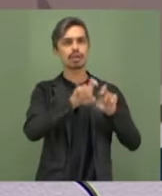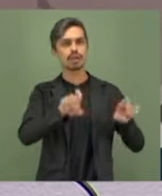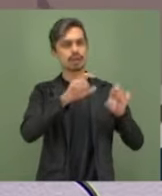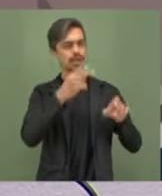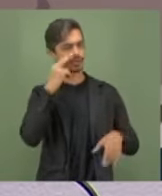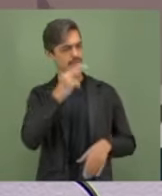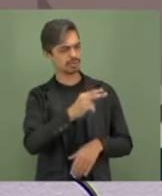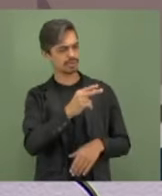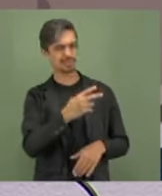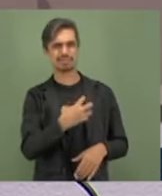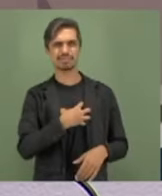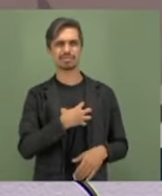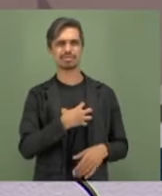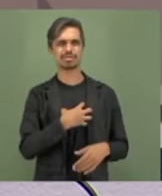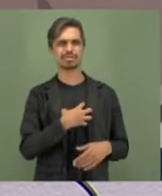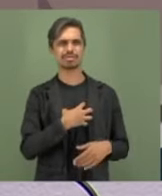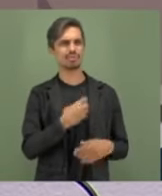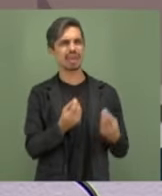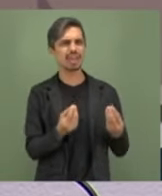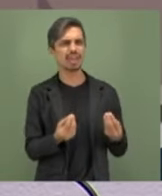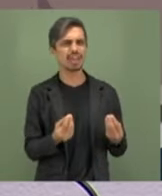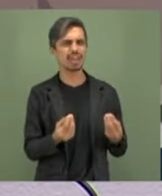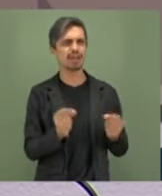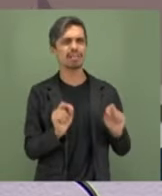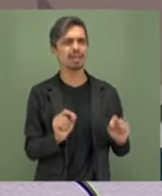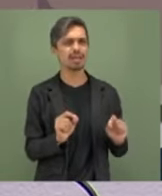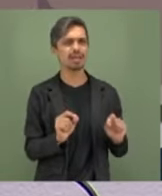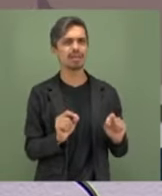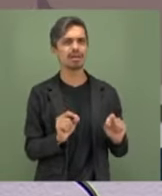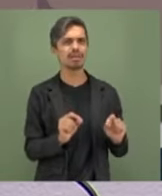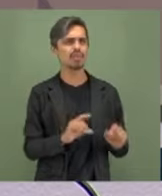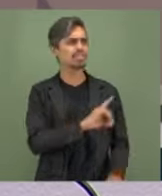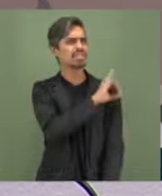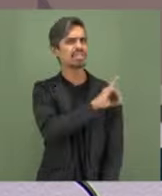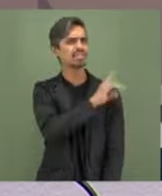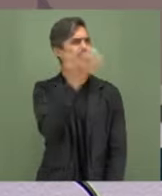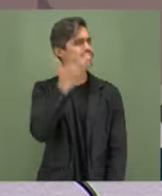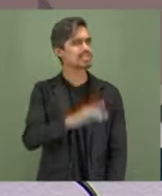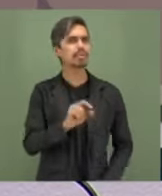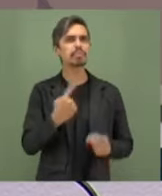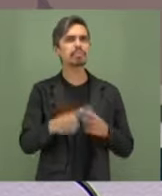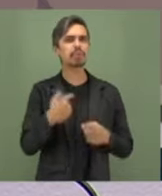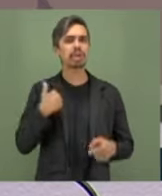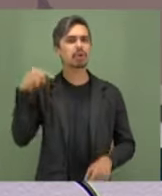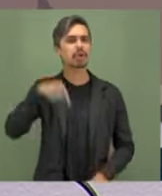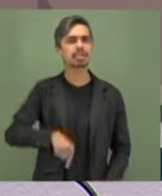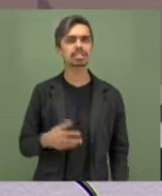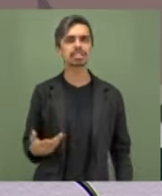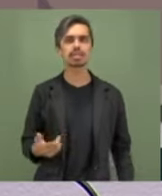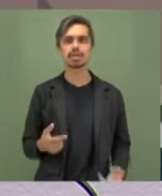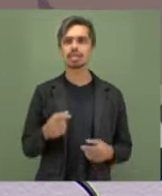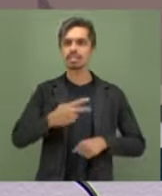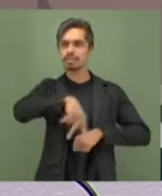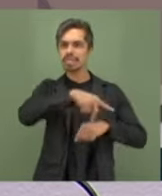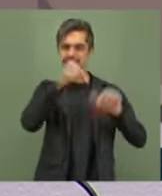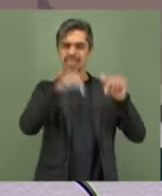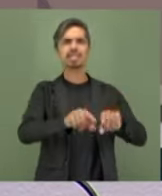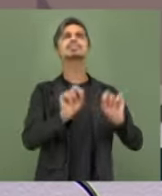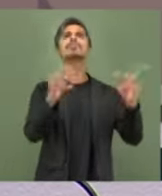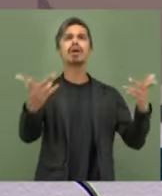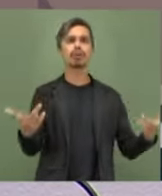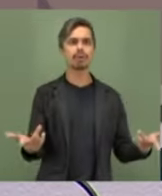forma surreal. Que é isto? Um delegado que nem sabe o que é que eu estou aqui a fazer. Em que país é que eu vim parar?